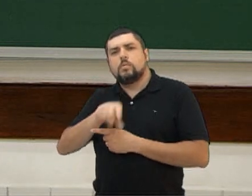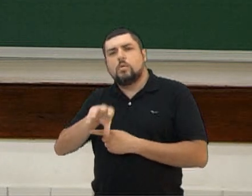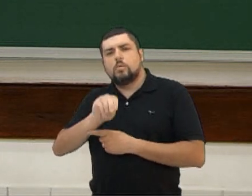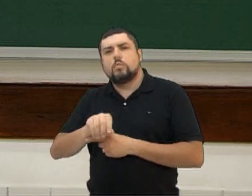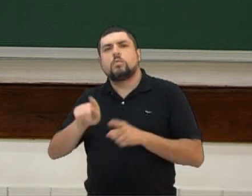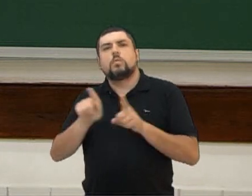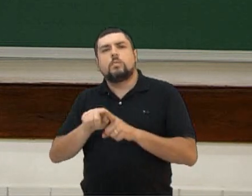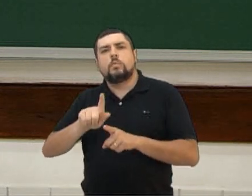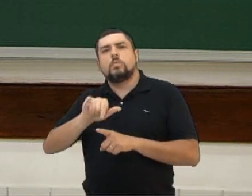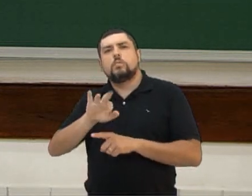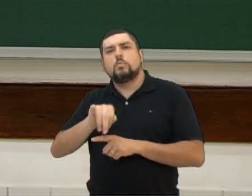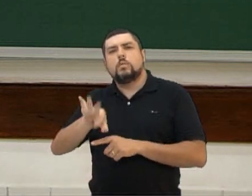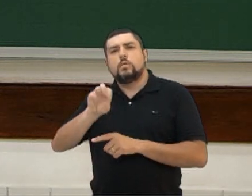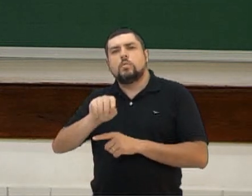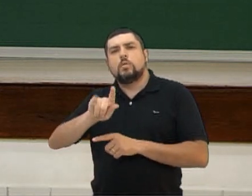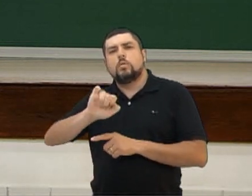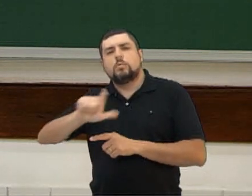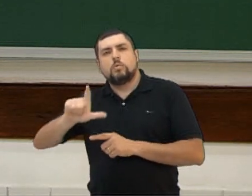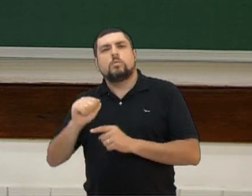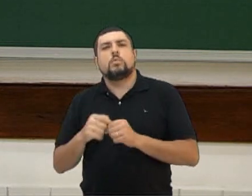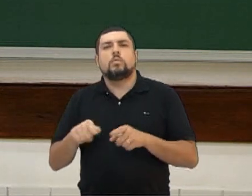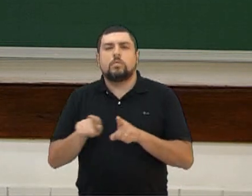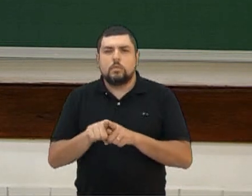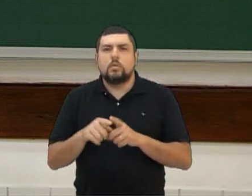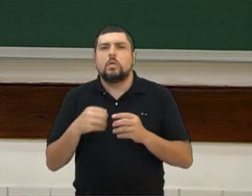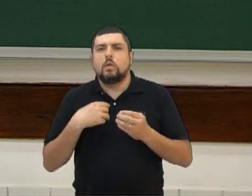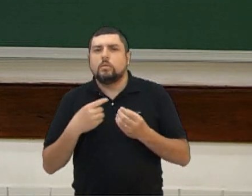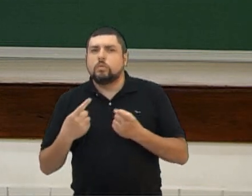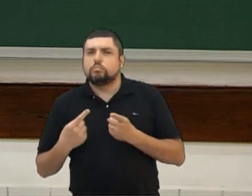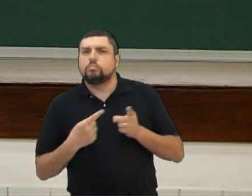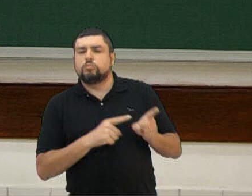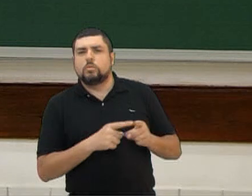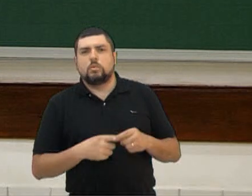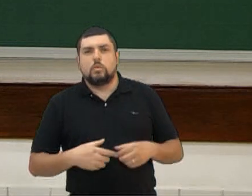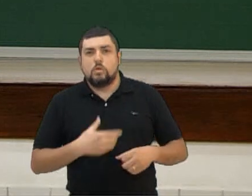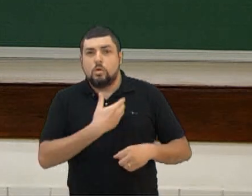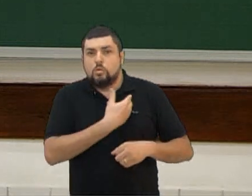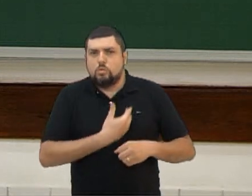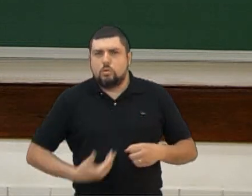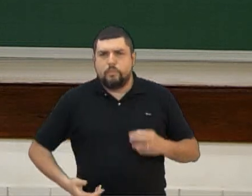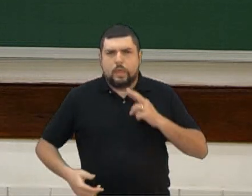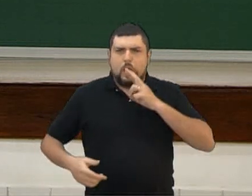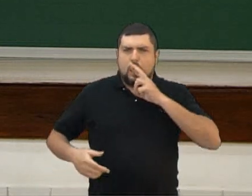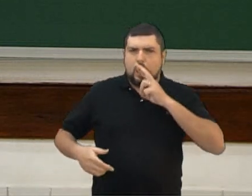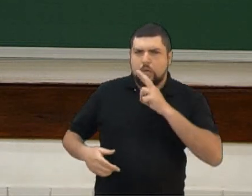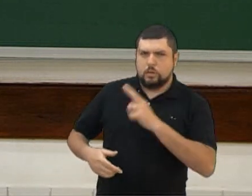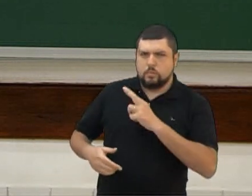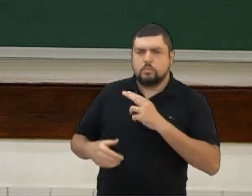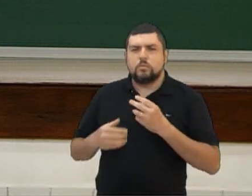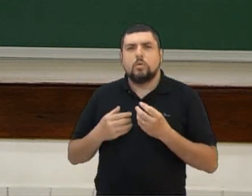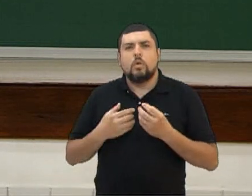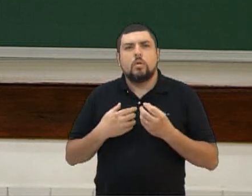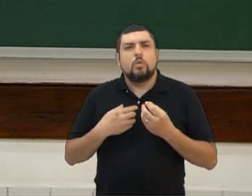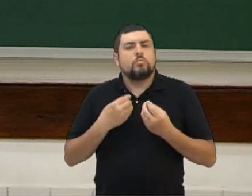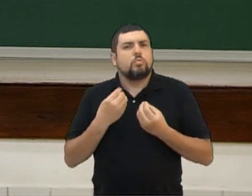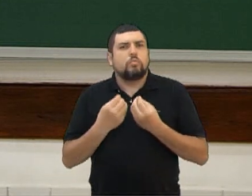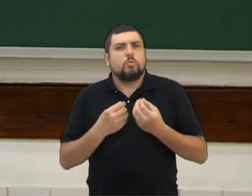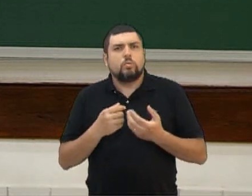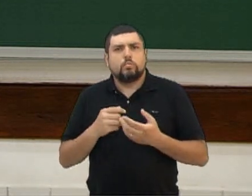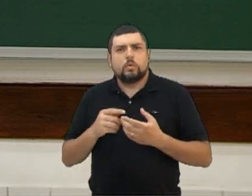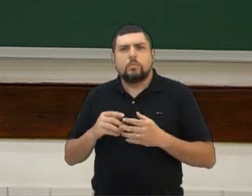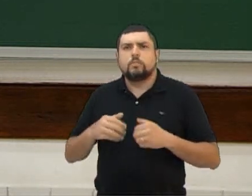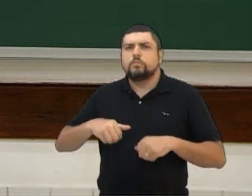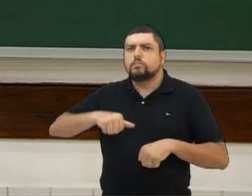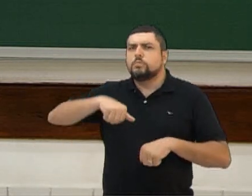o autoritarismo da ditadura. O governo reage a essas pressões e a reação do governo vai ficando cada vez mais